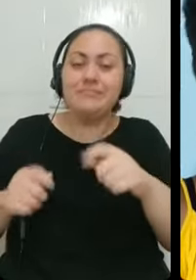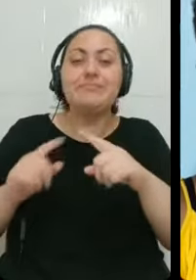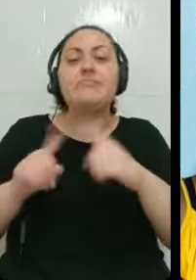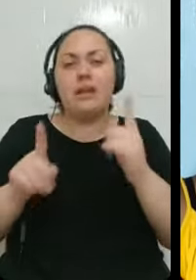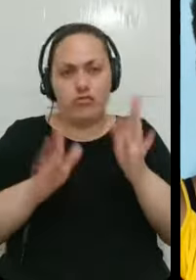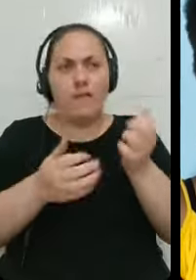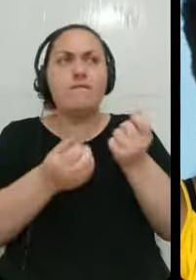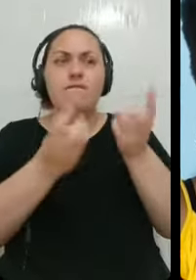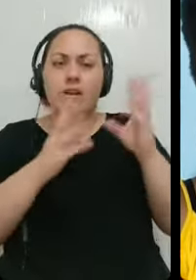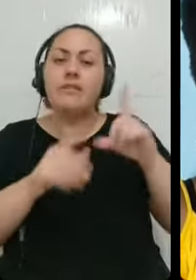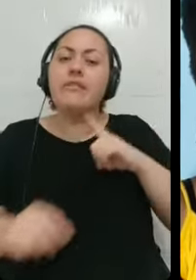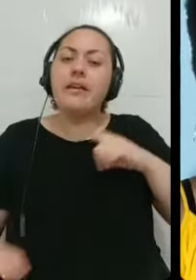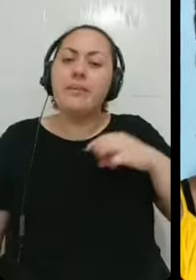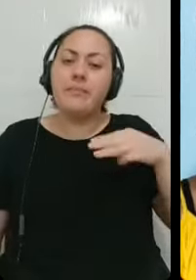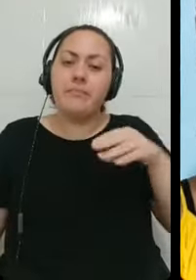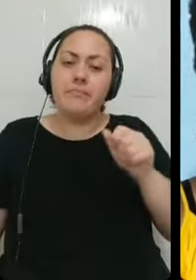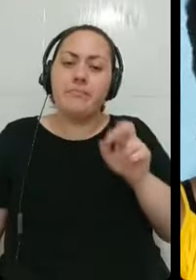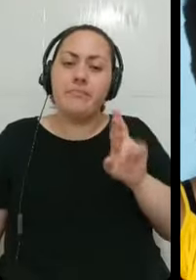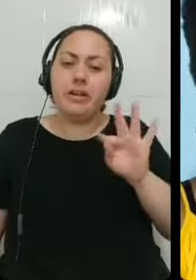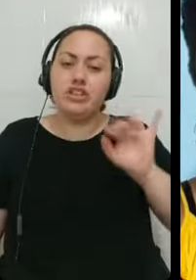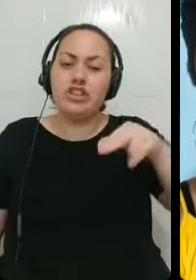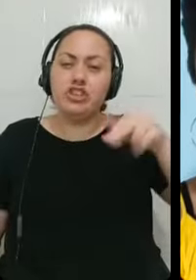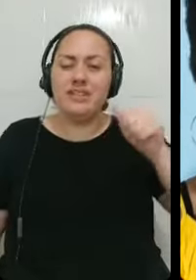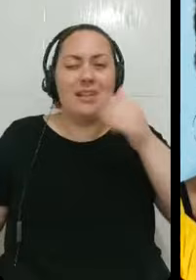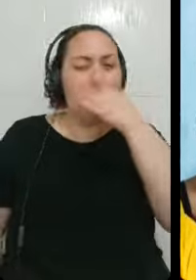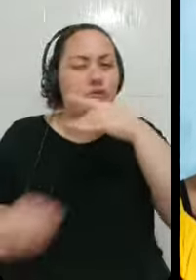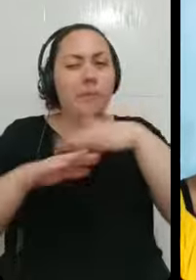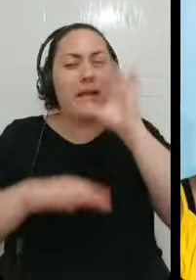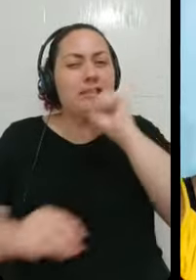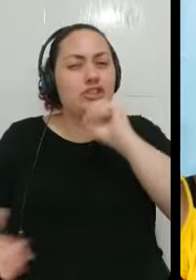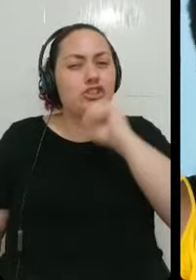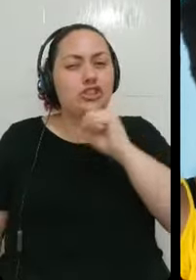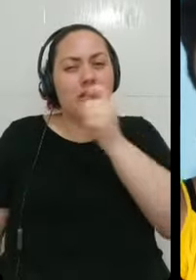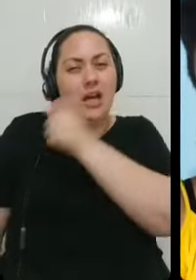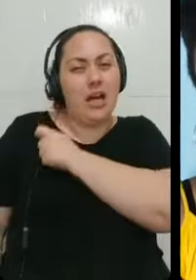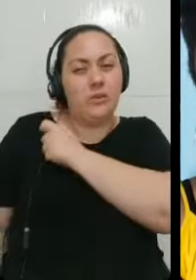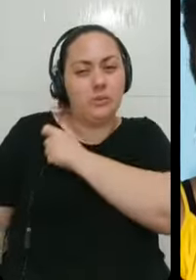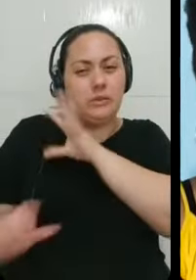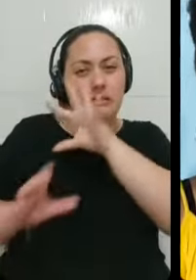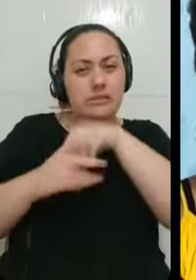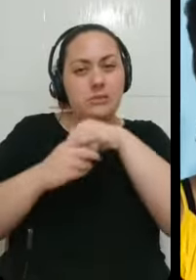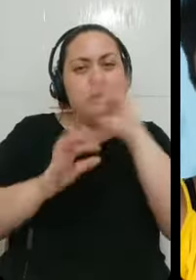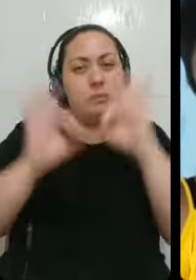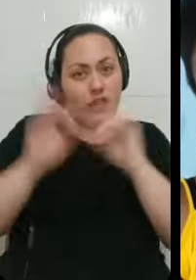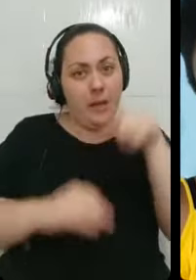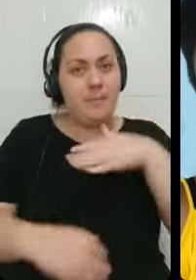participaram, a Martina, principalmente, que é, acho que uma das mais antigas do projeto também, que é uma colega minha.